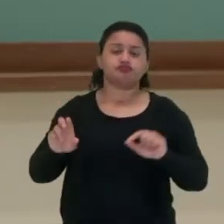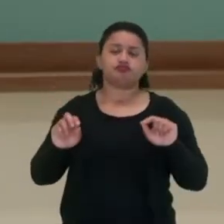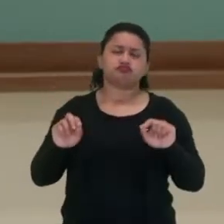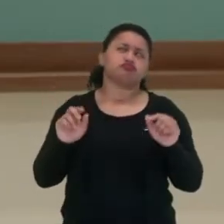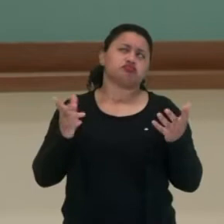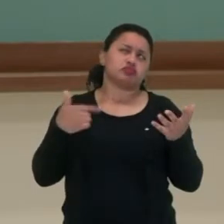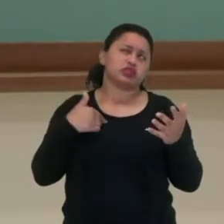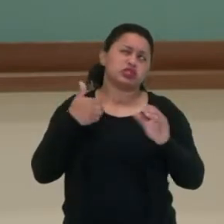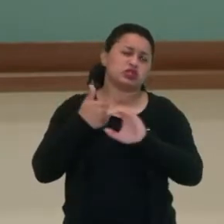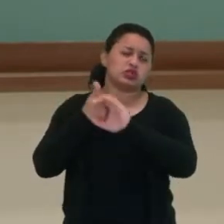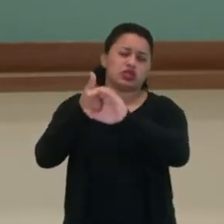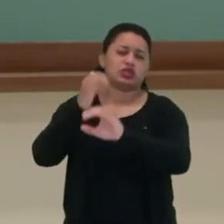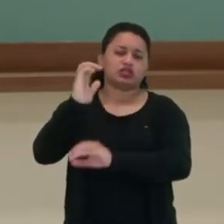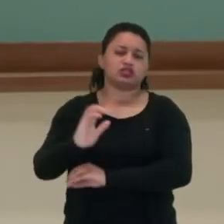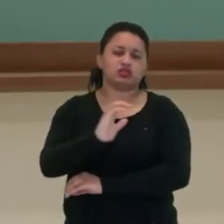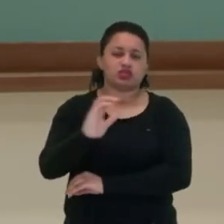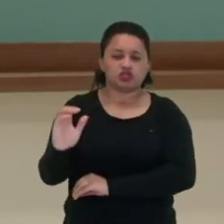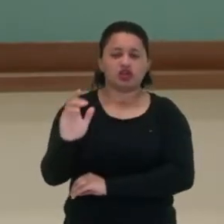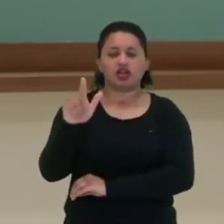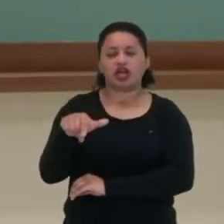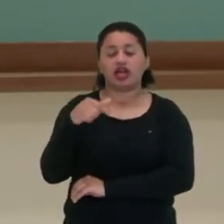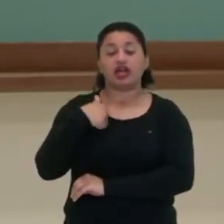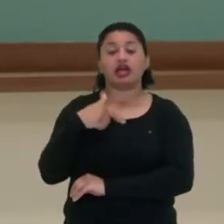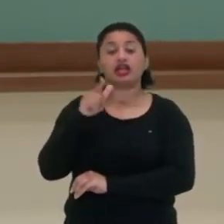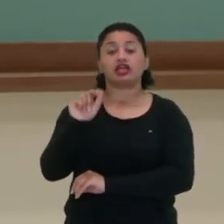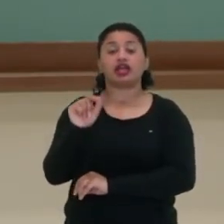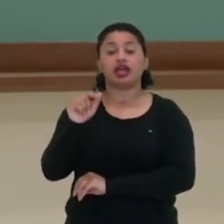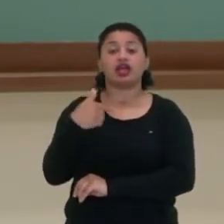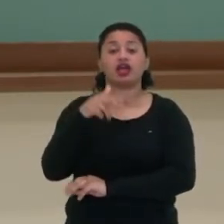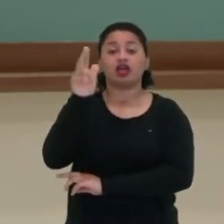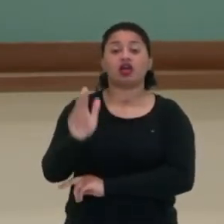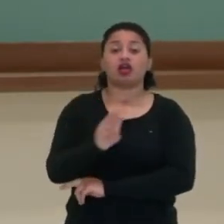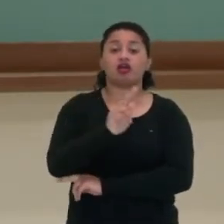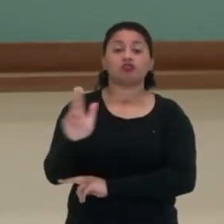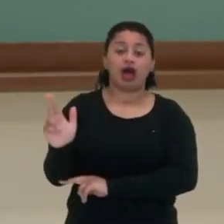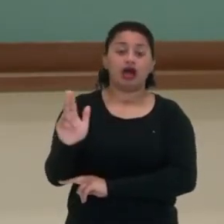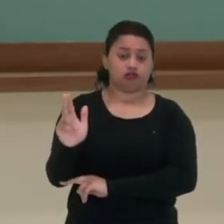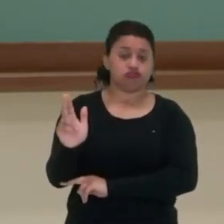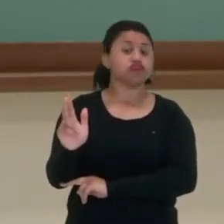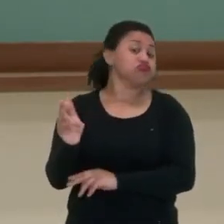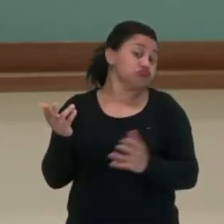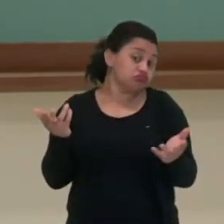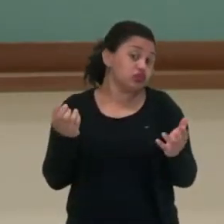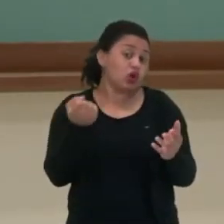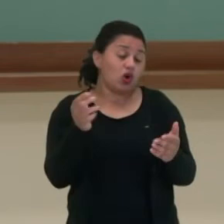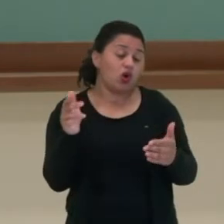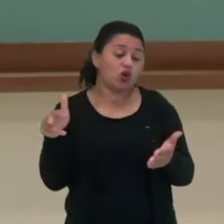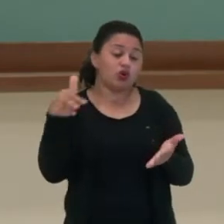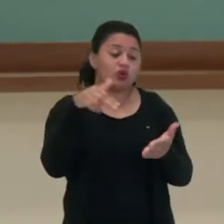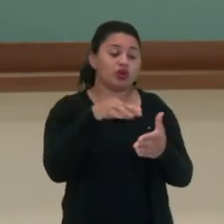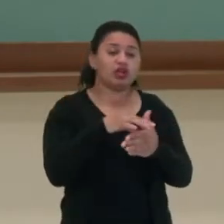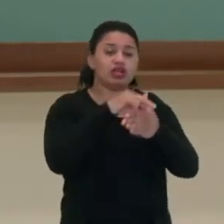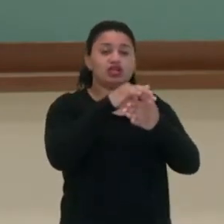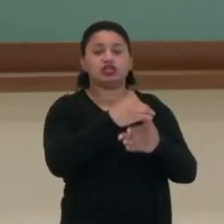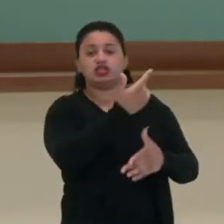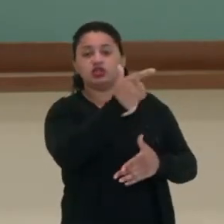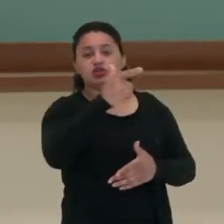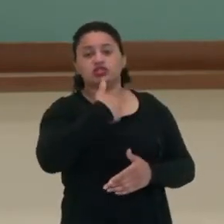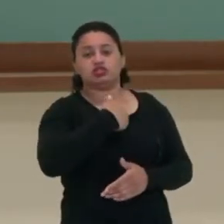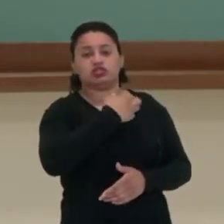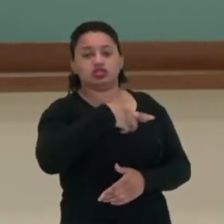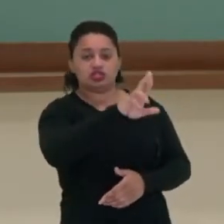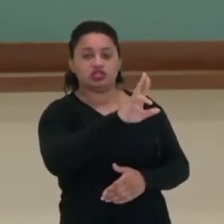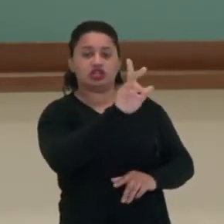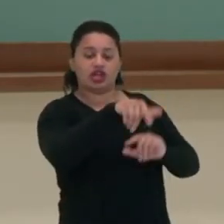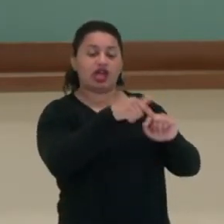para os cristãos católicos estivéssemos falando da figura do Papa, ou para lideranças de outras denominações religiosas estivéssemos